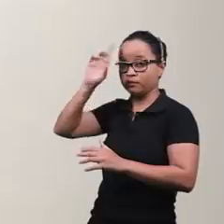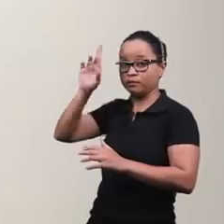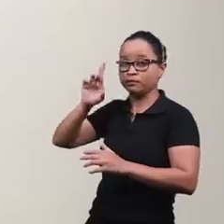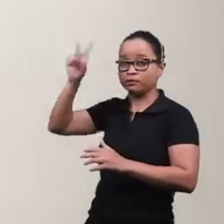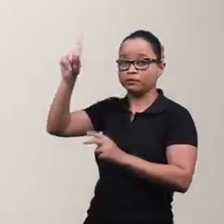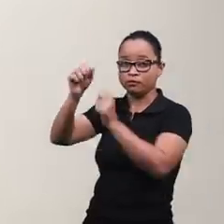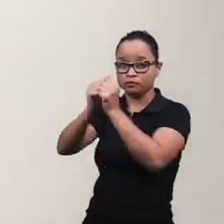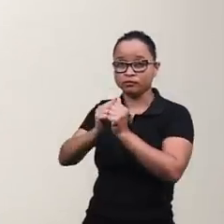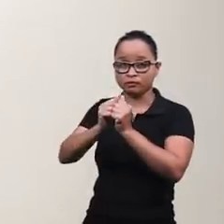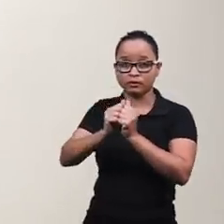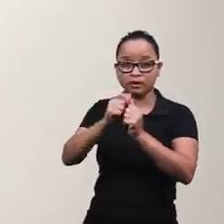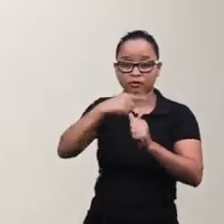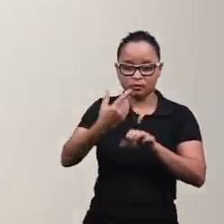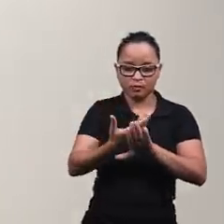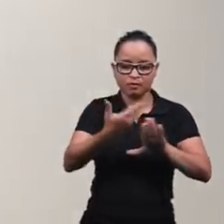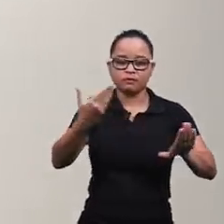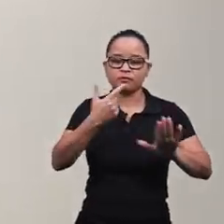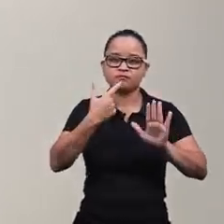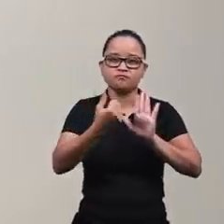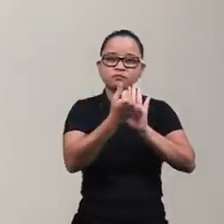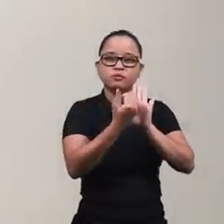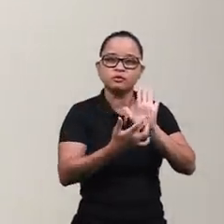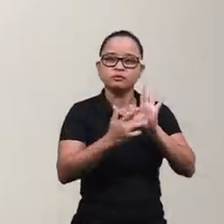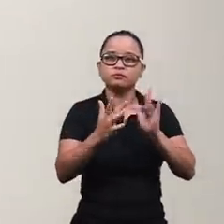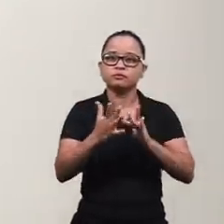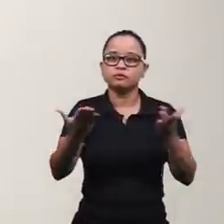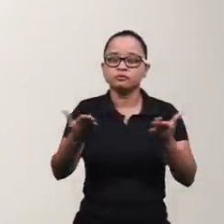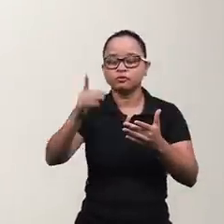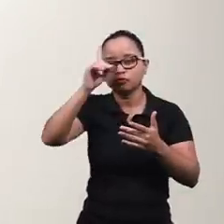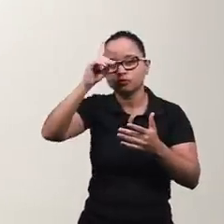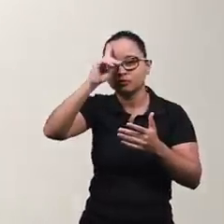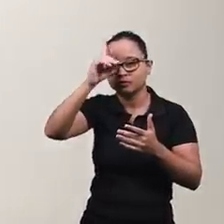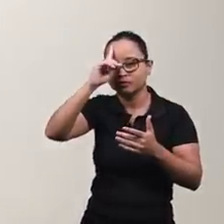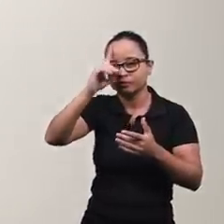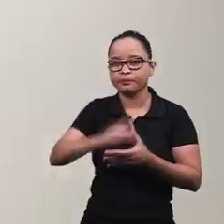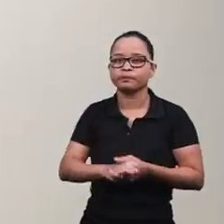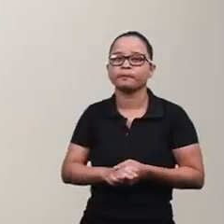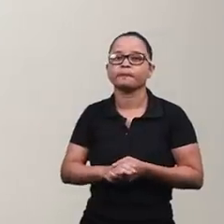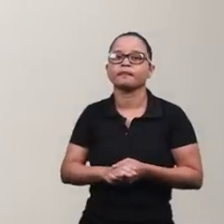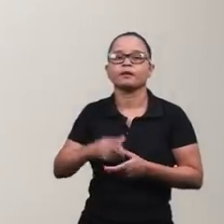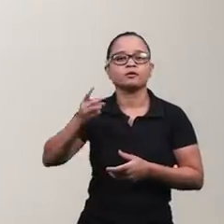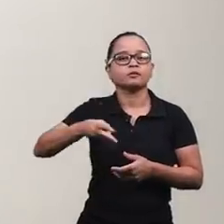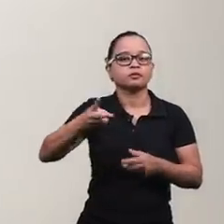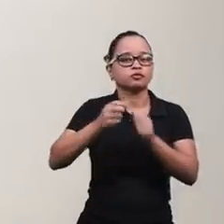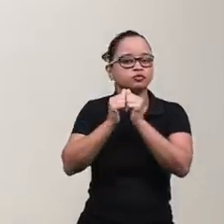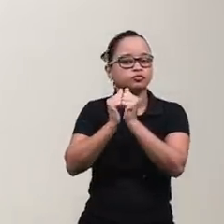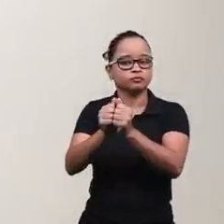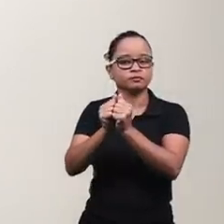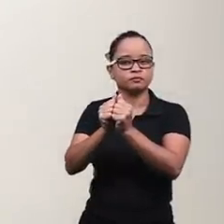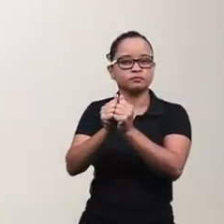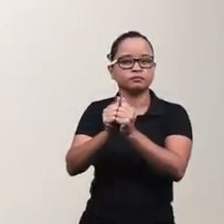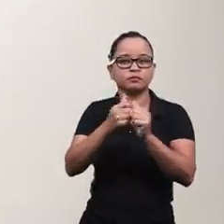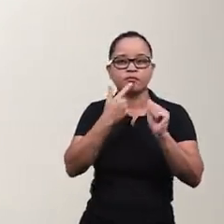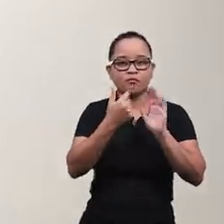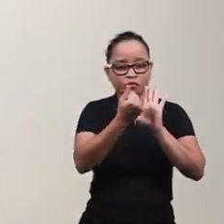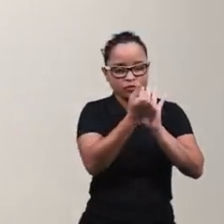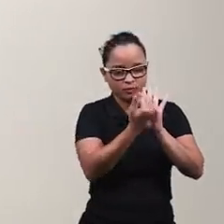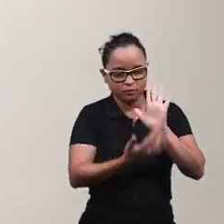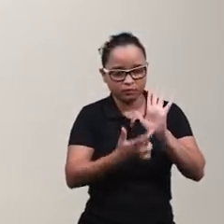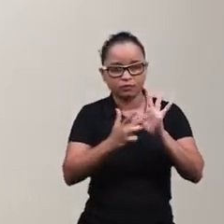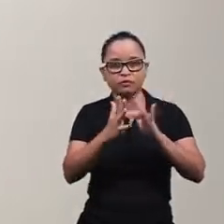Deus e as estejamos santificado a cada dia por esse sangue que nos deixa perto e esse sangue nos mantêm juntos